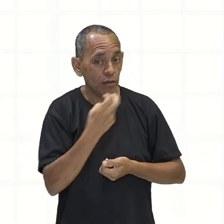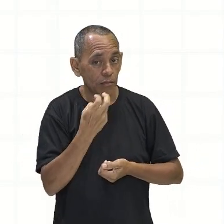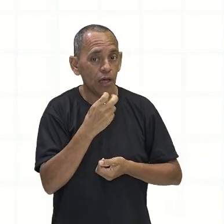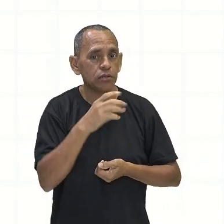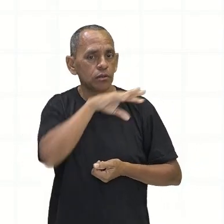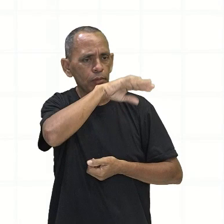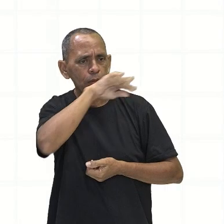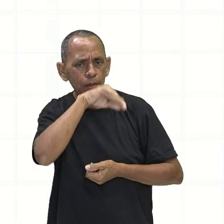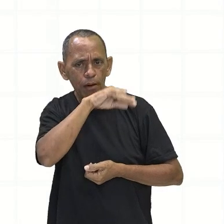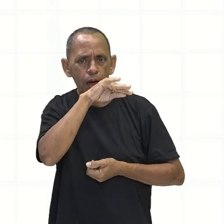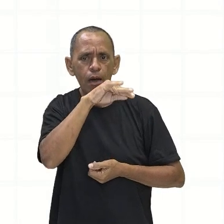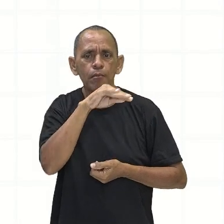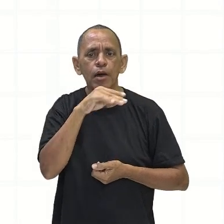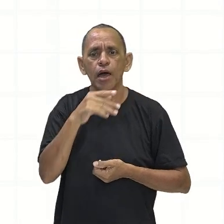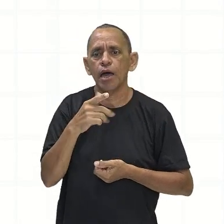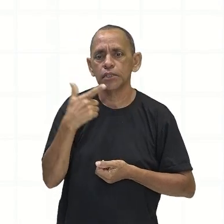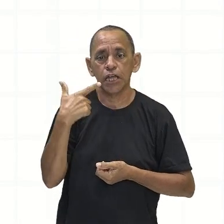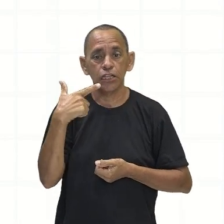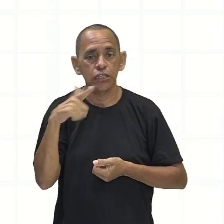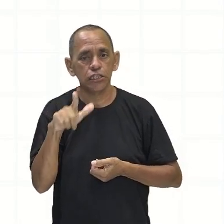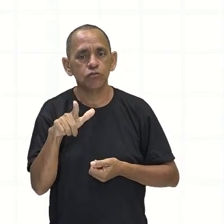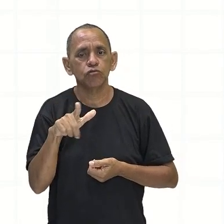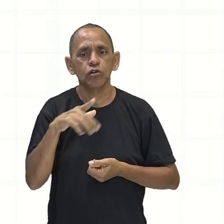você? Vamos lá, observe aí.